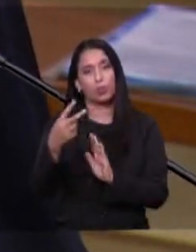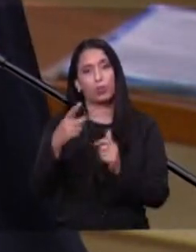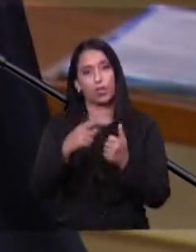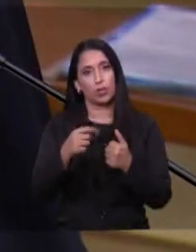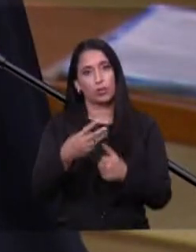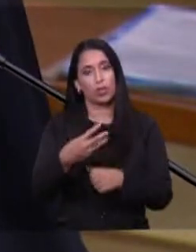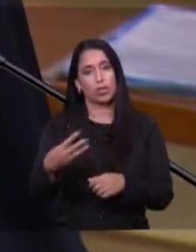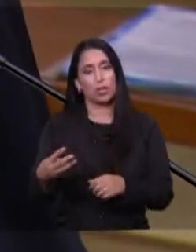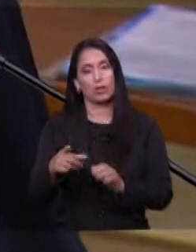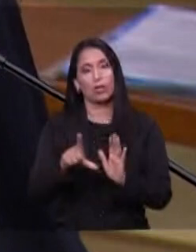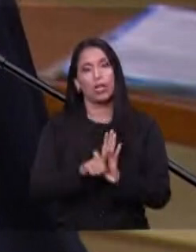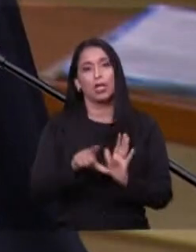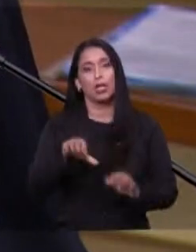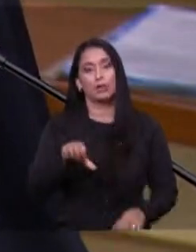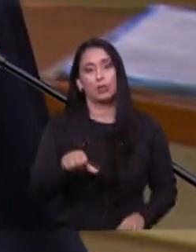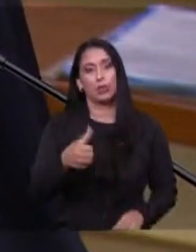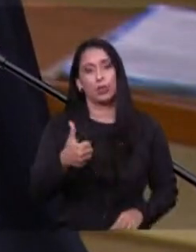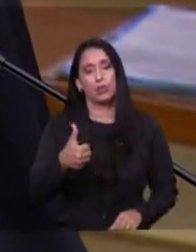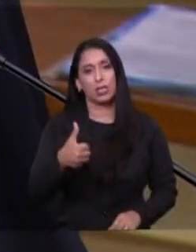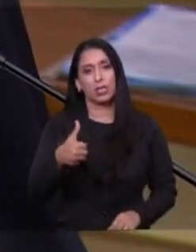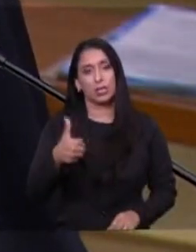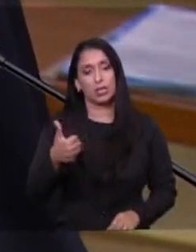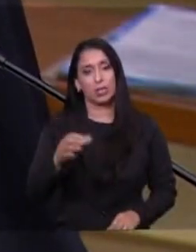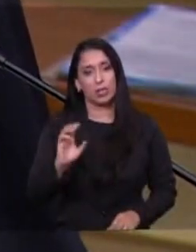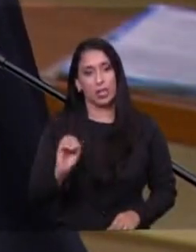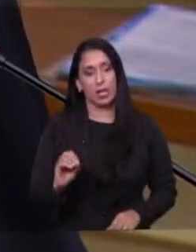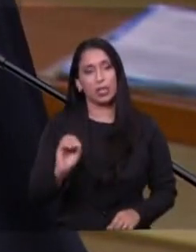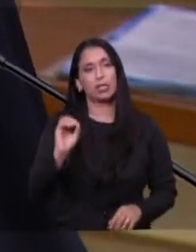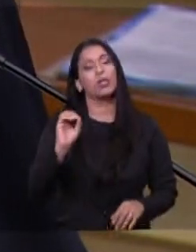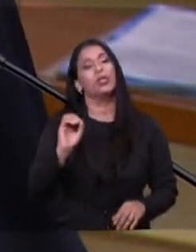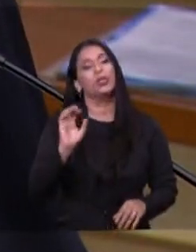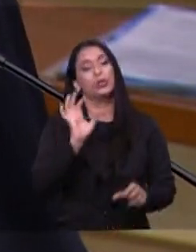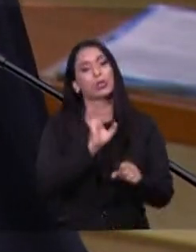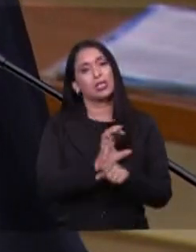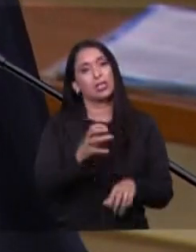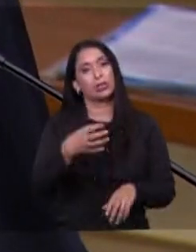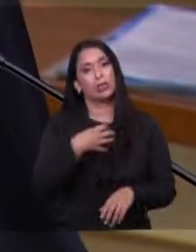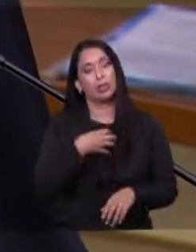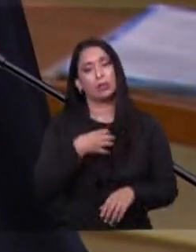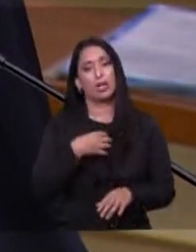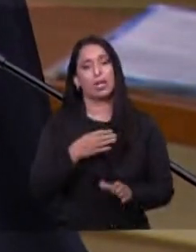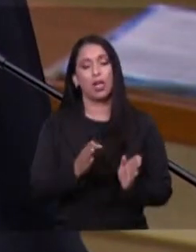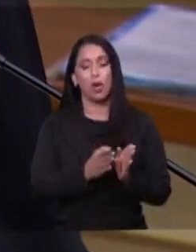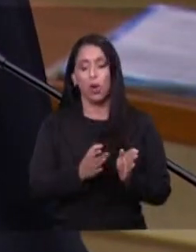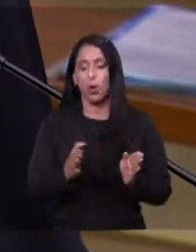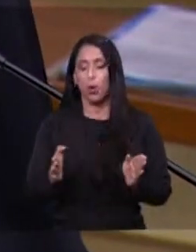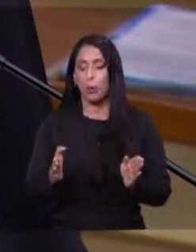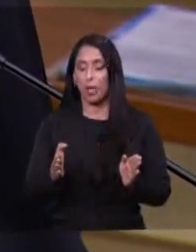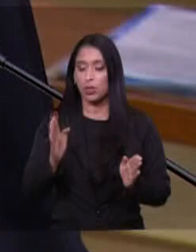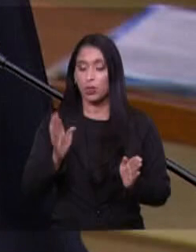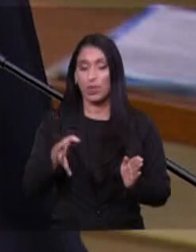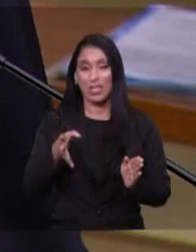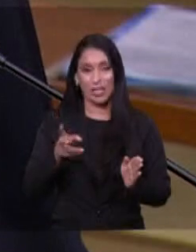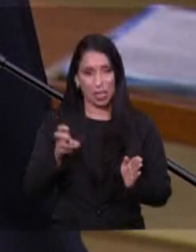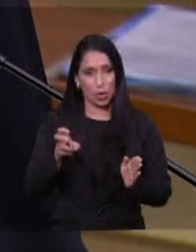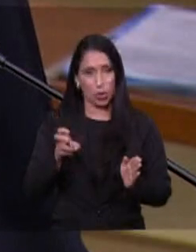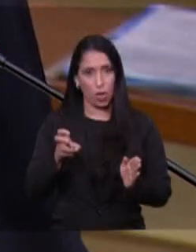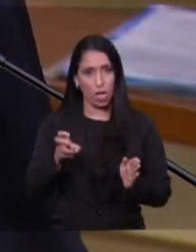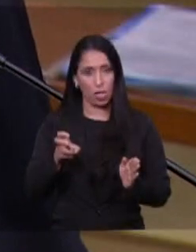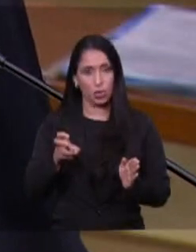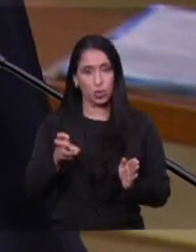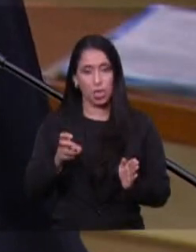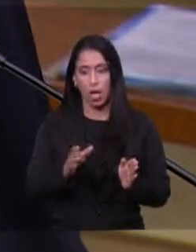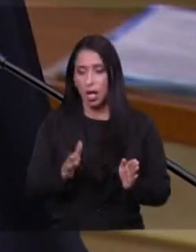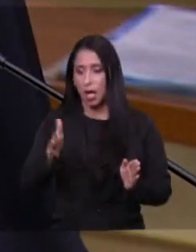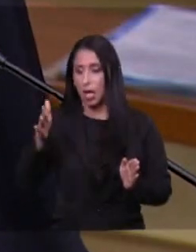da Lei 12.910 de 2013 do Estado da Bahia, apenas para prorrogar o final do prazo de 5 anos